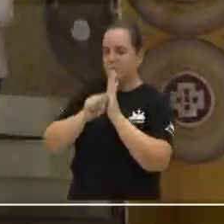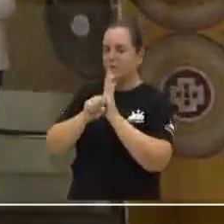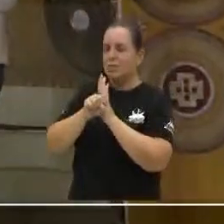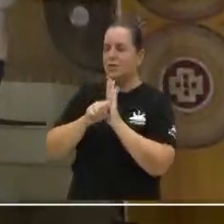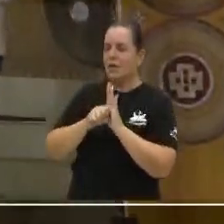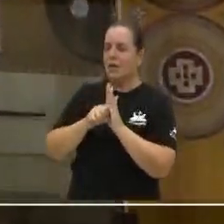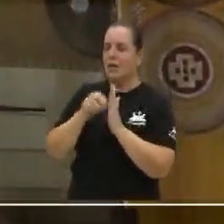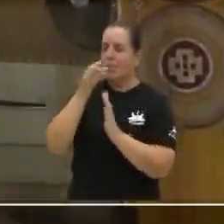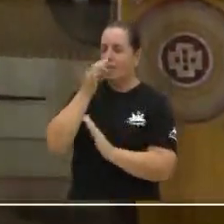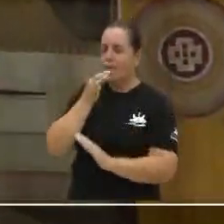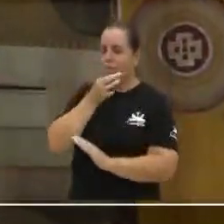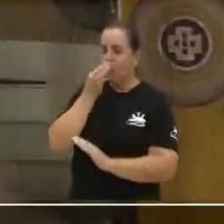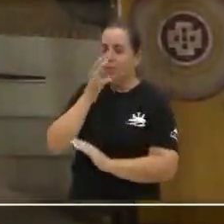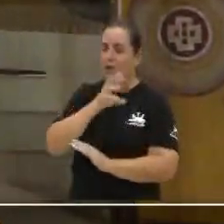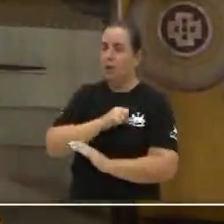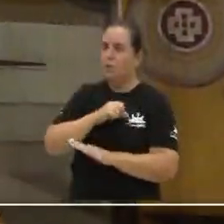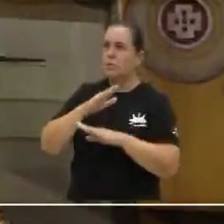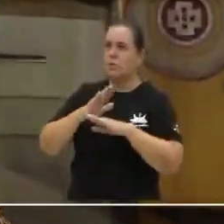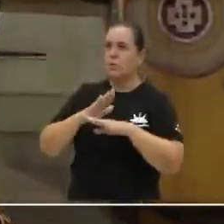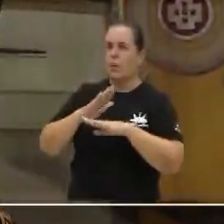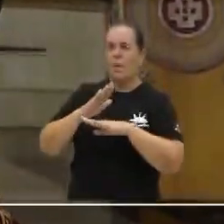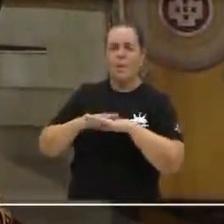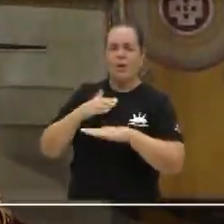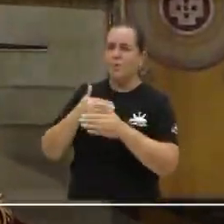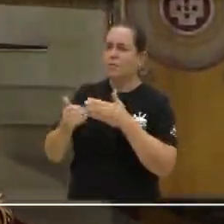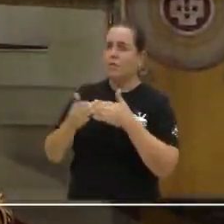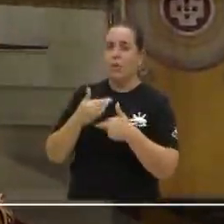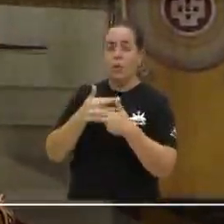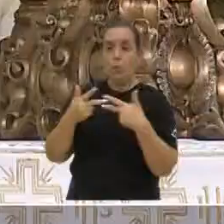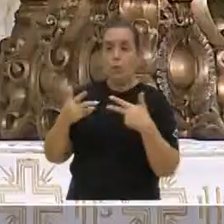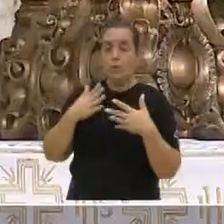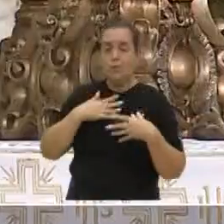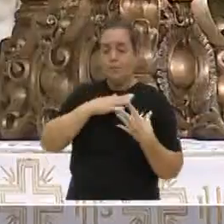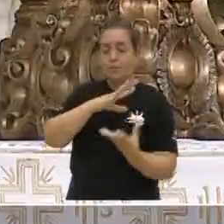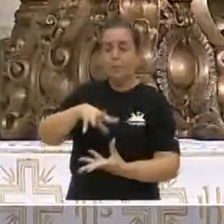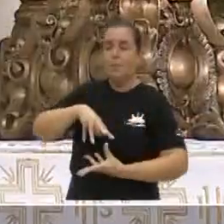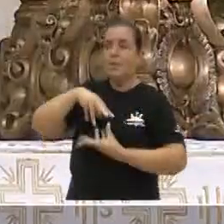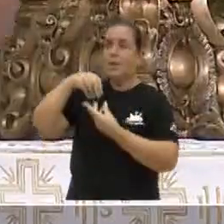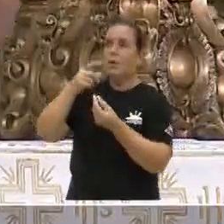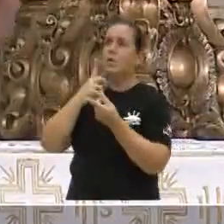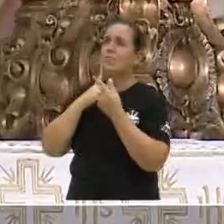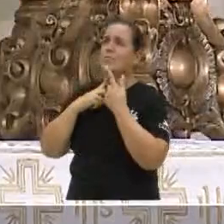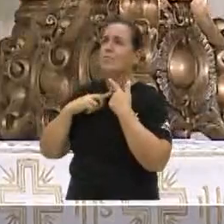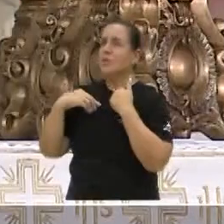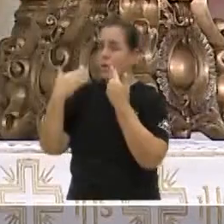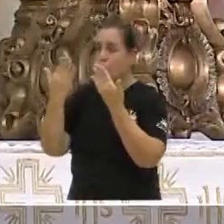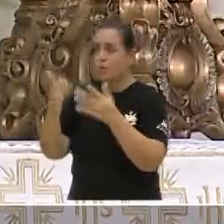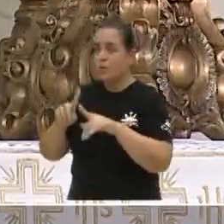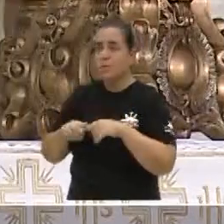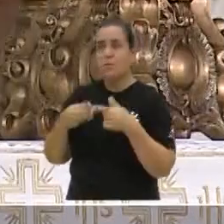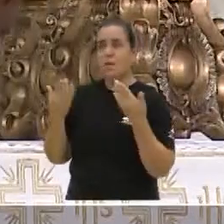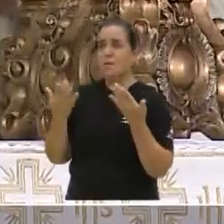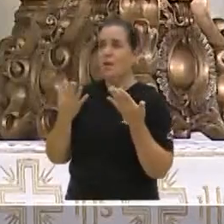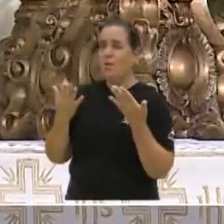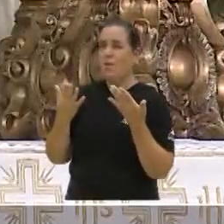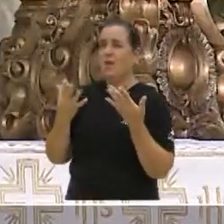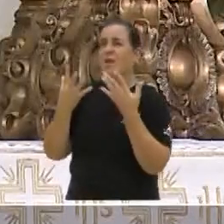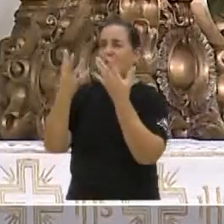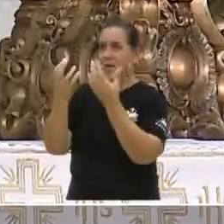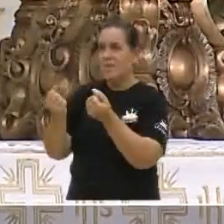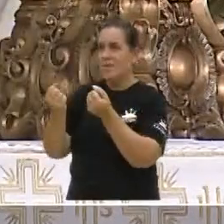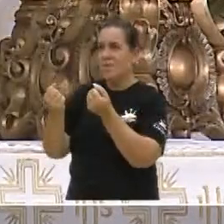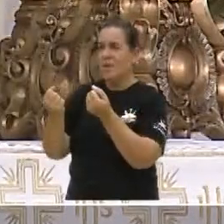Sacramento. Amo-vos sobre todas as coisas e minha alma suspira por vós. Mas como